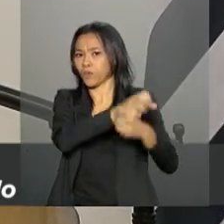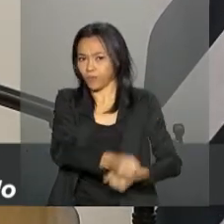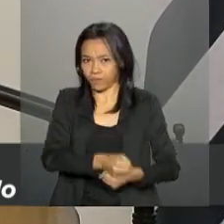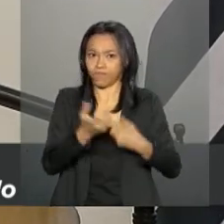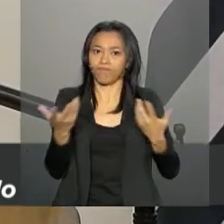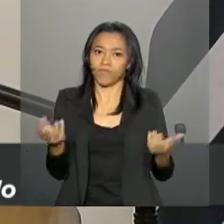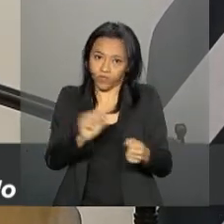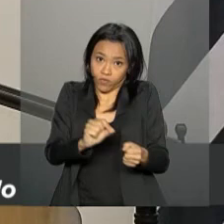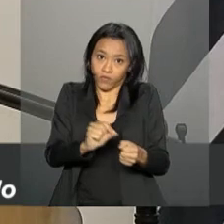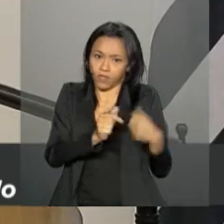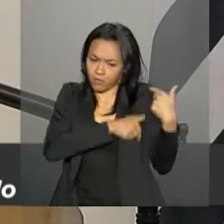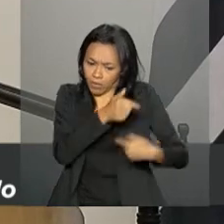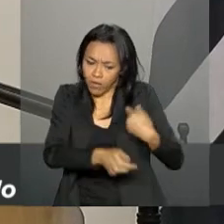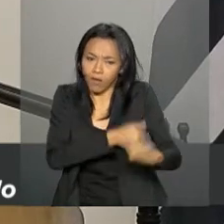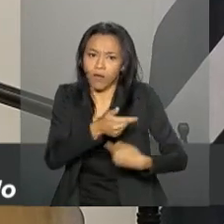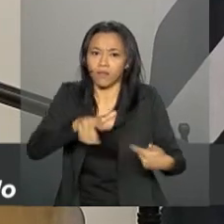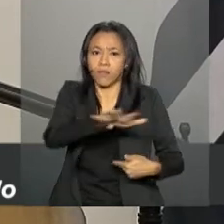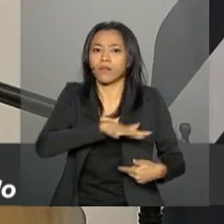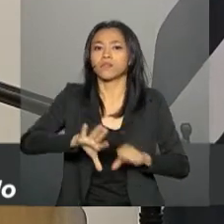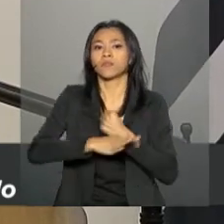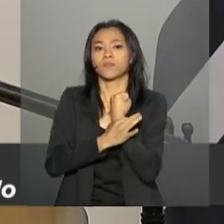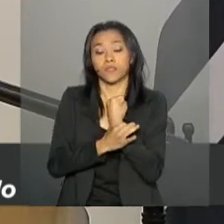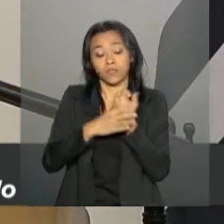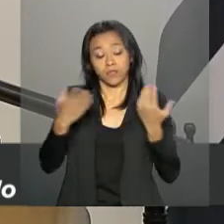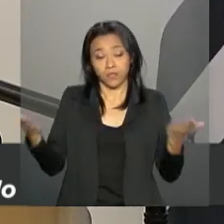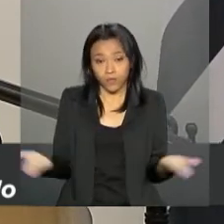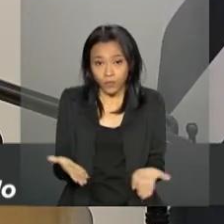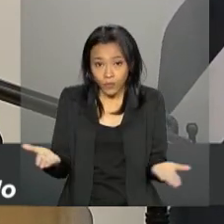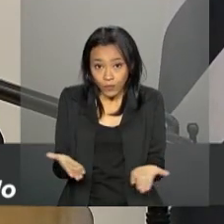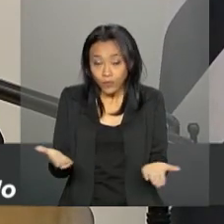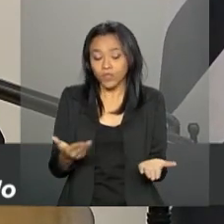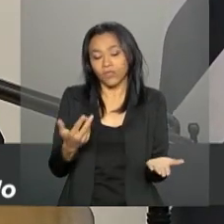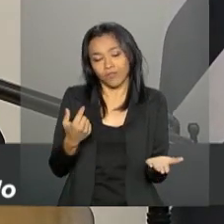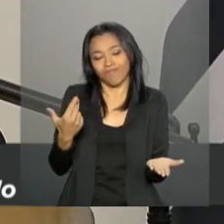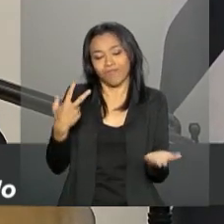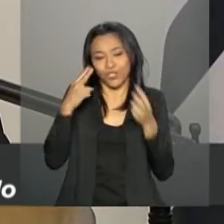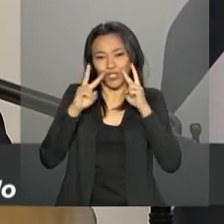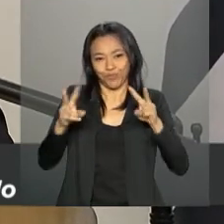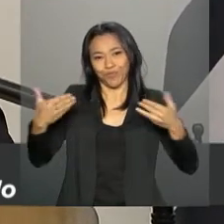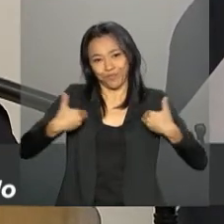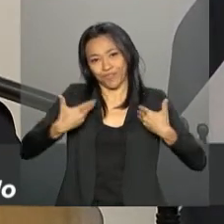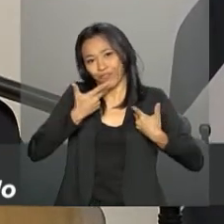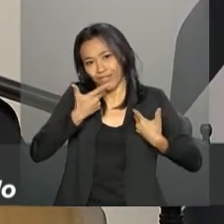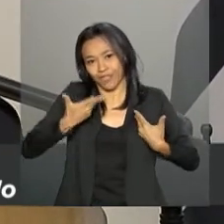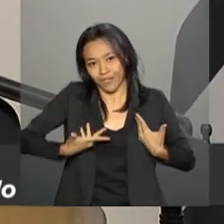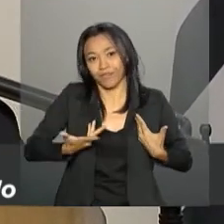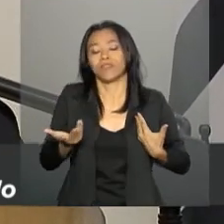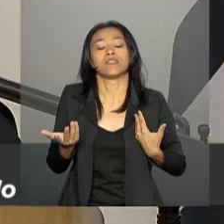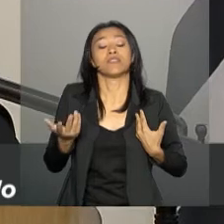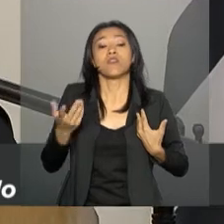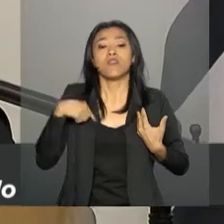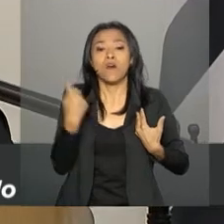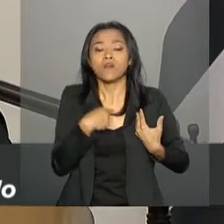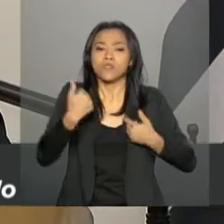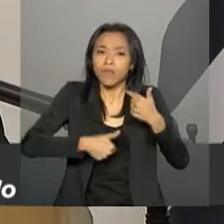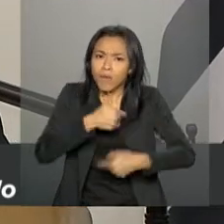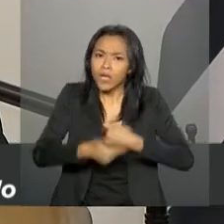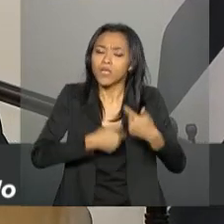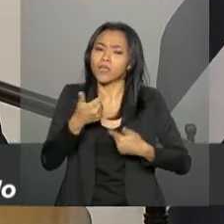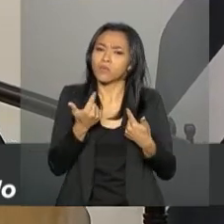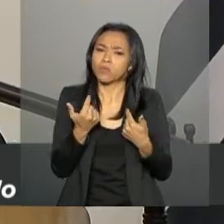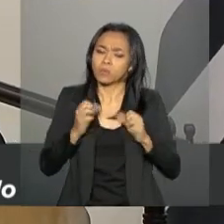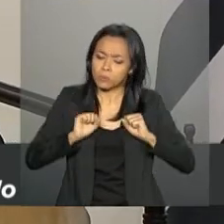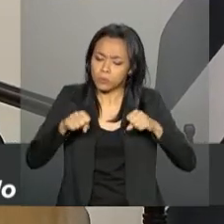segurança pública. E, sobre mais, aqui vai o testemunho de quem preside hoje a República, nós atuamos muito na segurança pública,